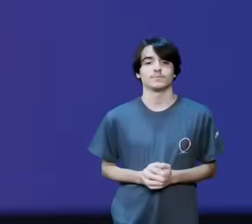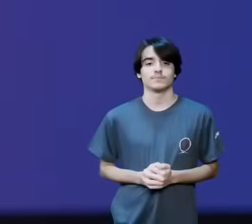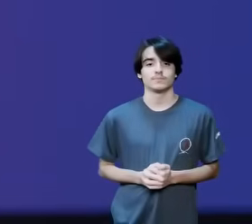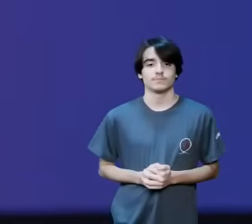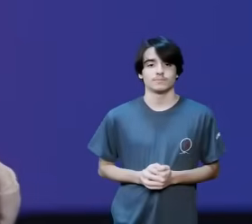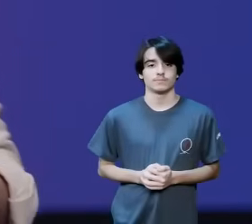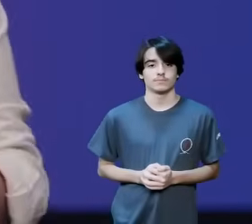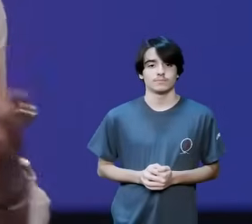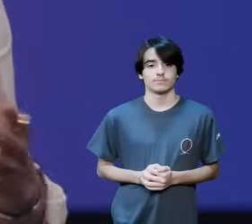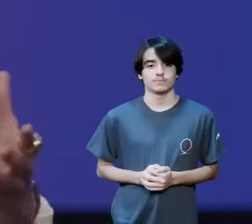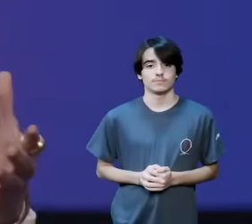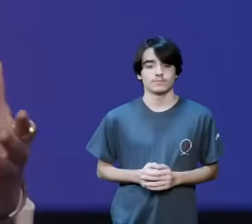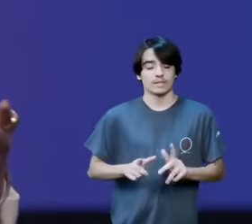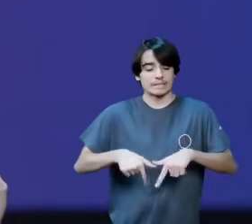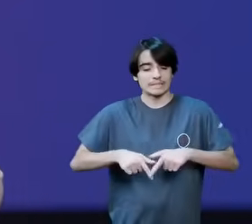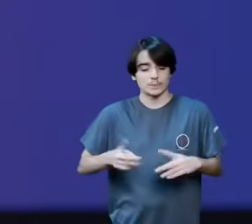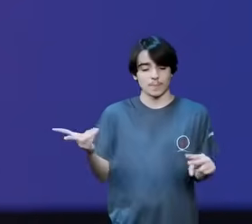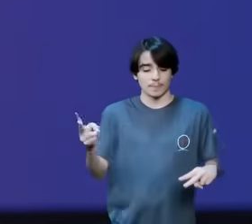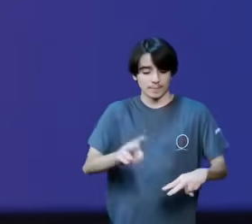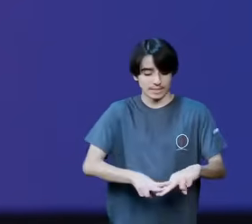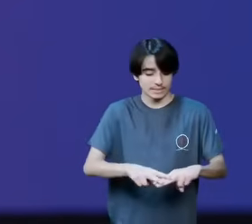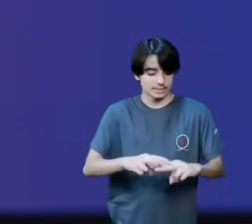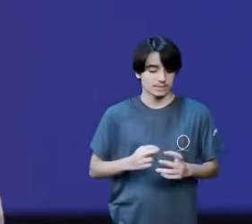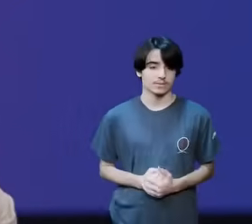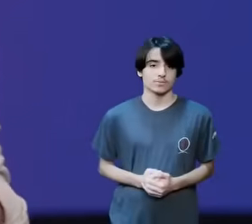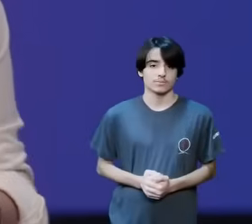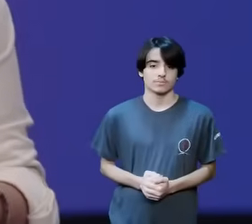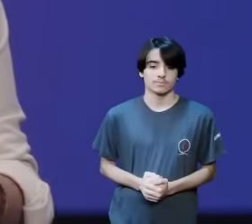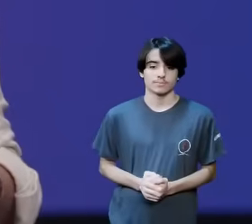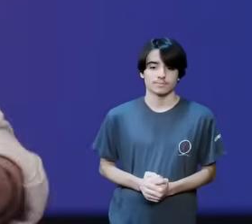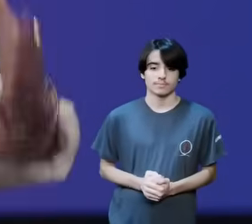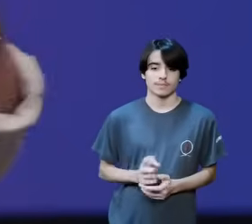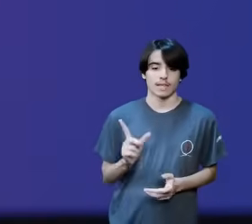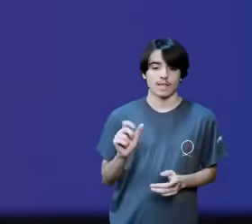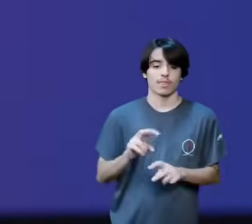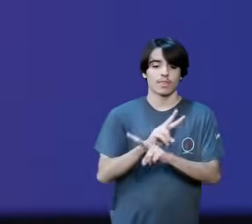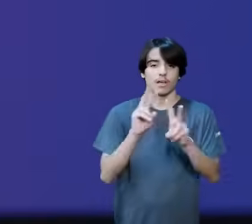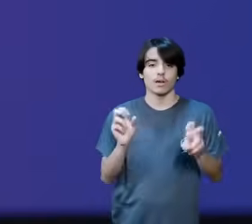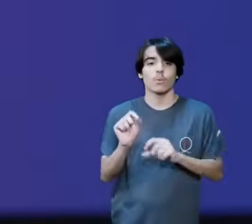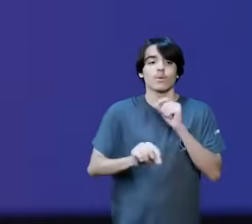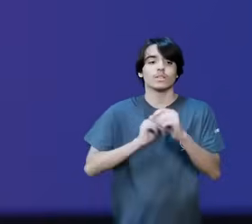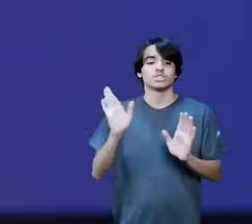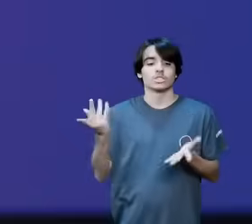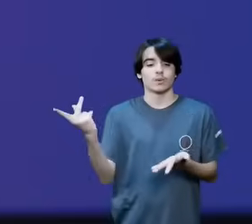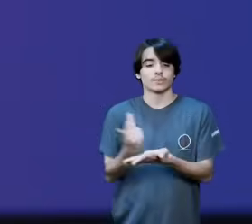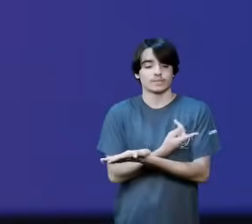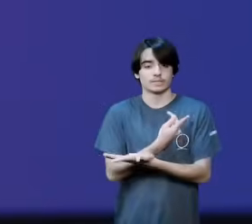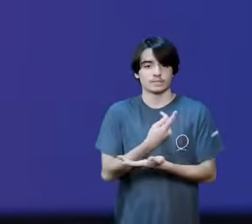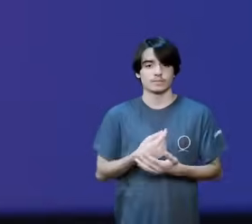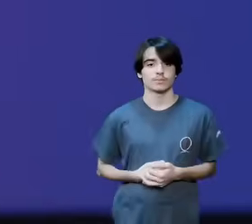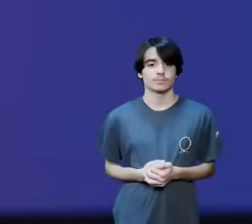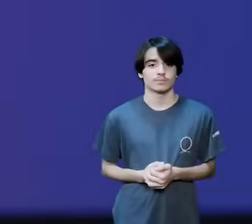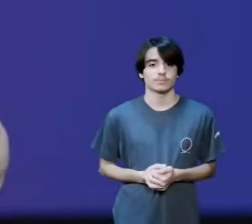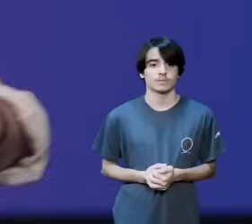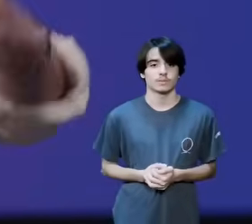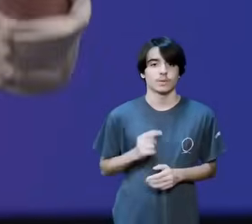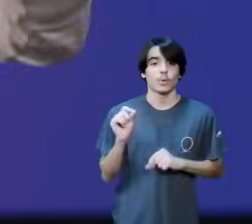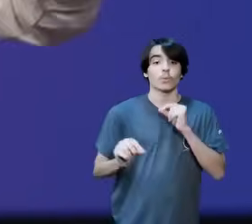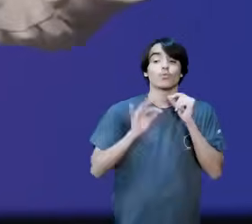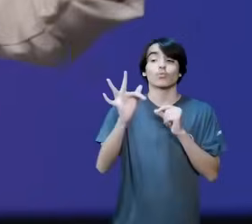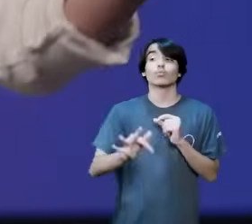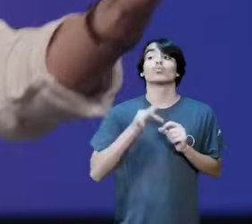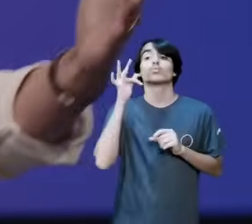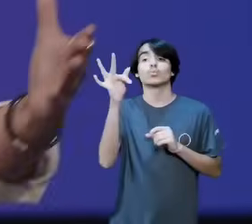da nação aprisionada, fala sobre o que já aconteceu e fala sobre o que